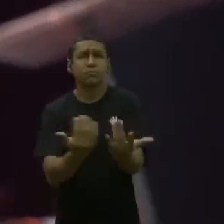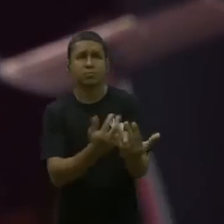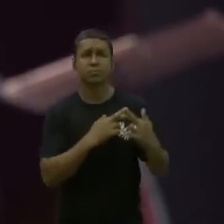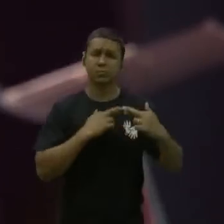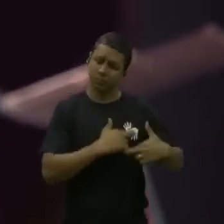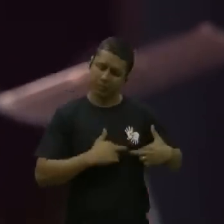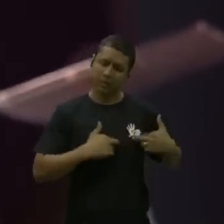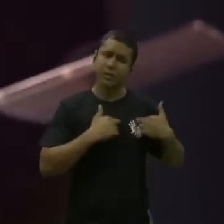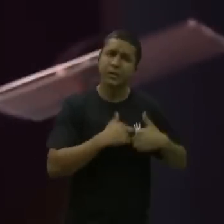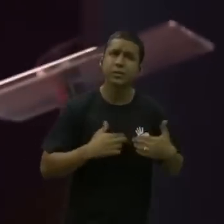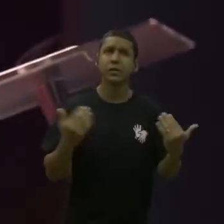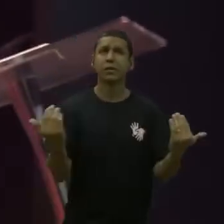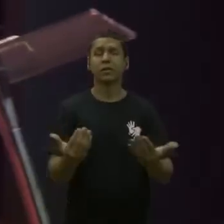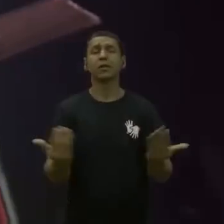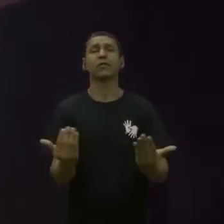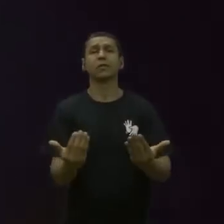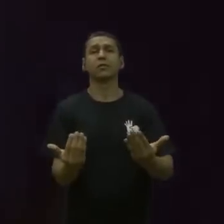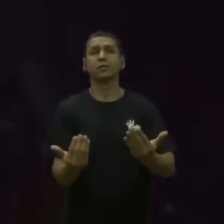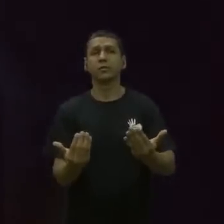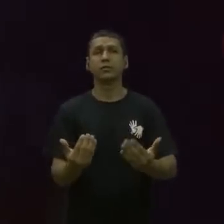hoje.